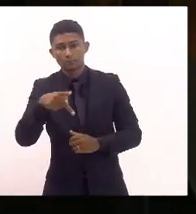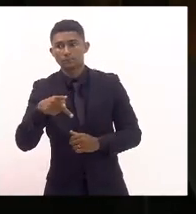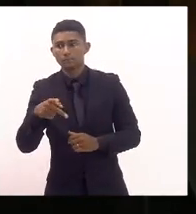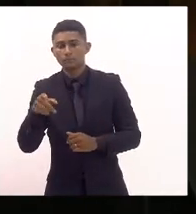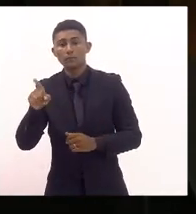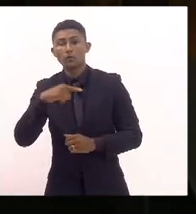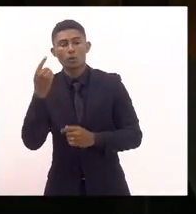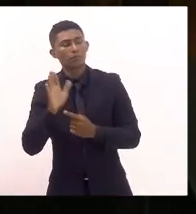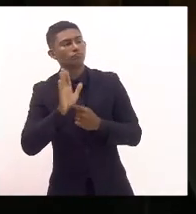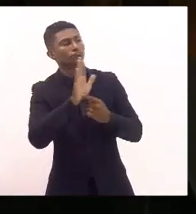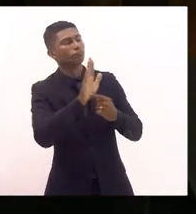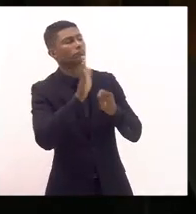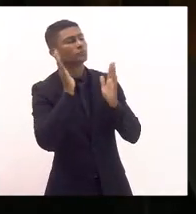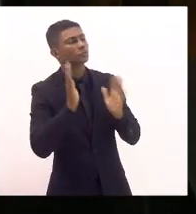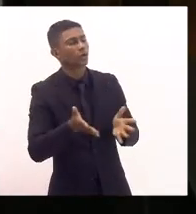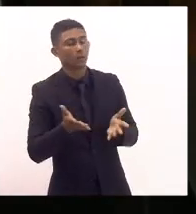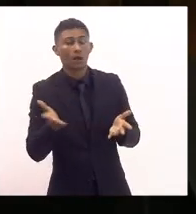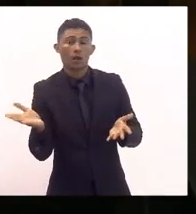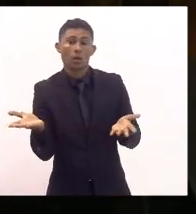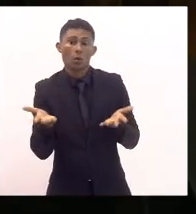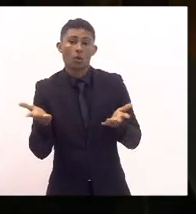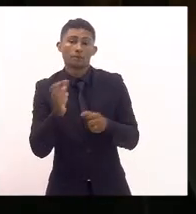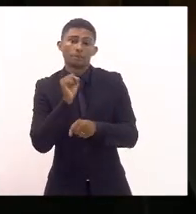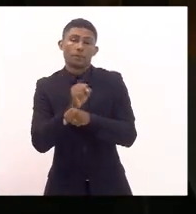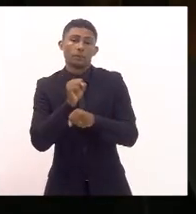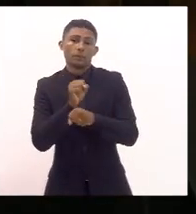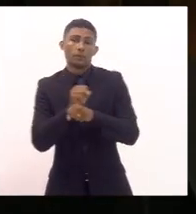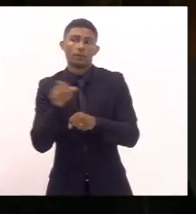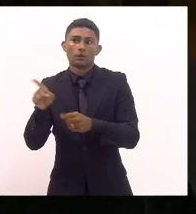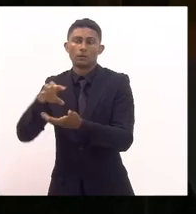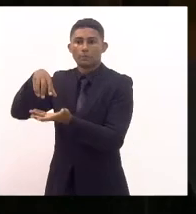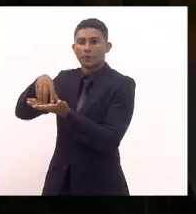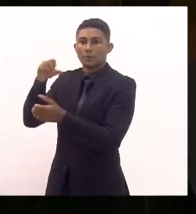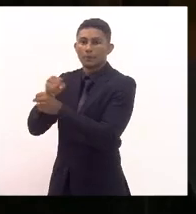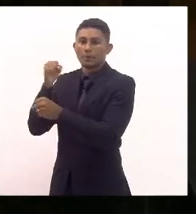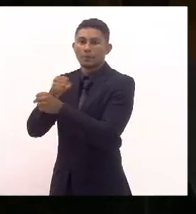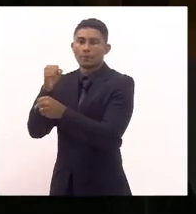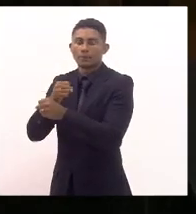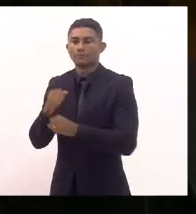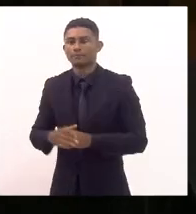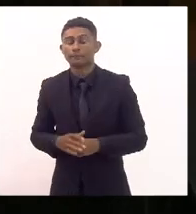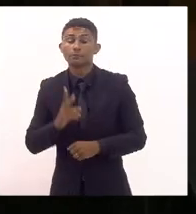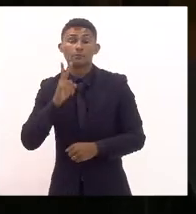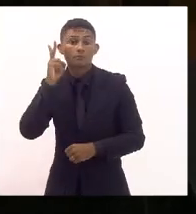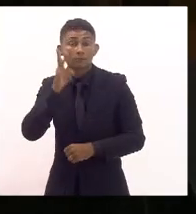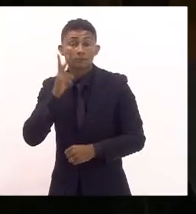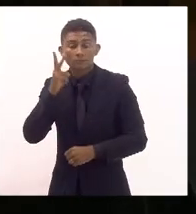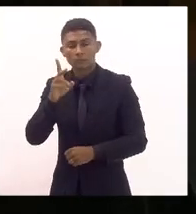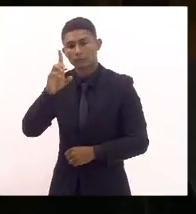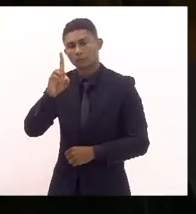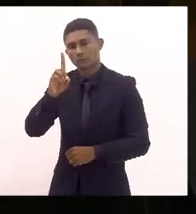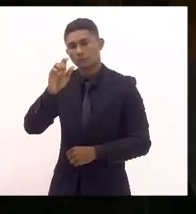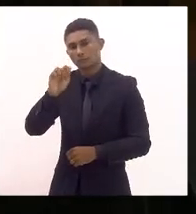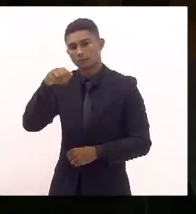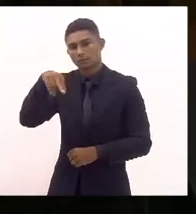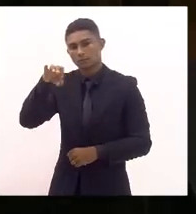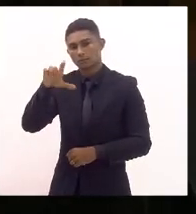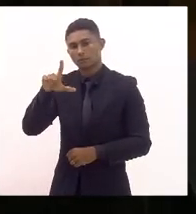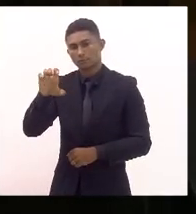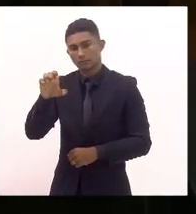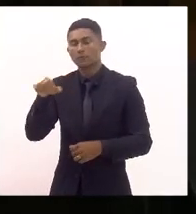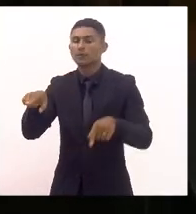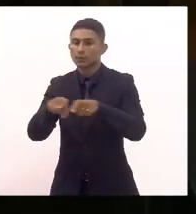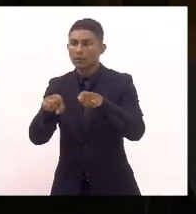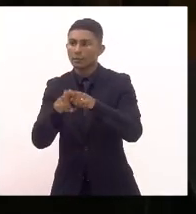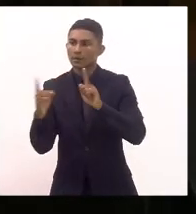e toma aguardando também a sua implantação e a vereadora Daniele também foi